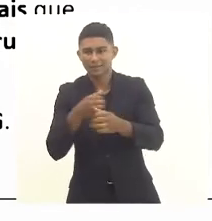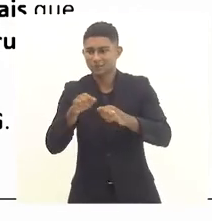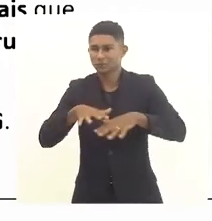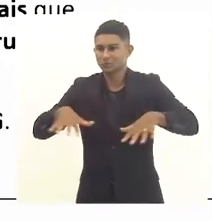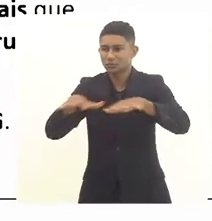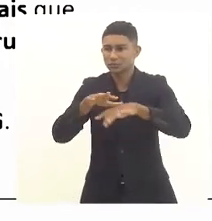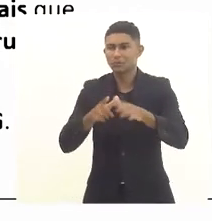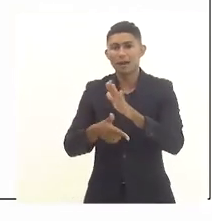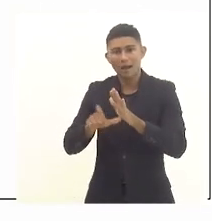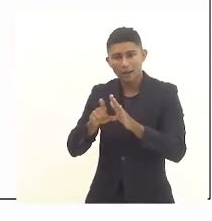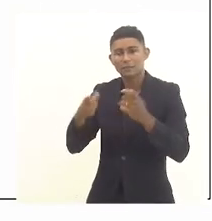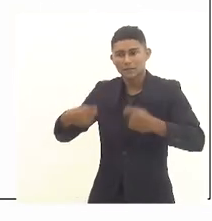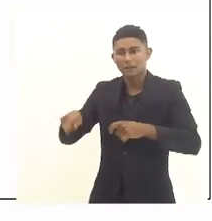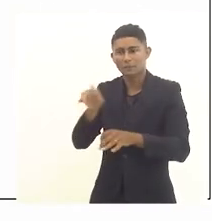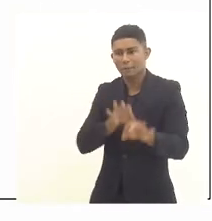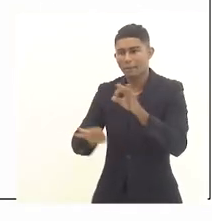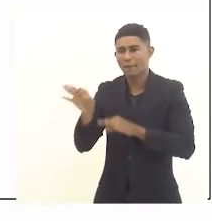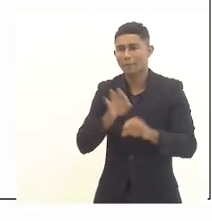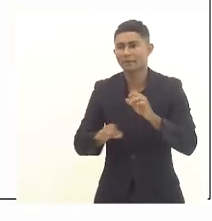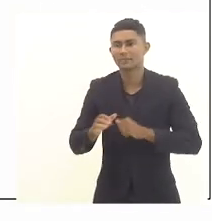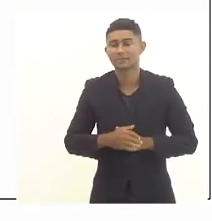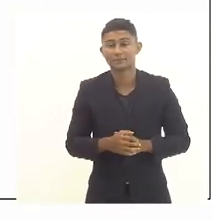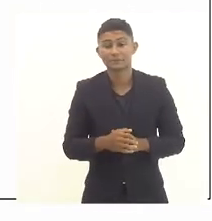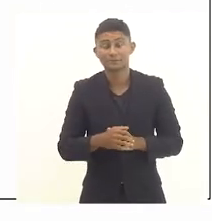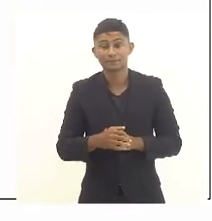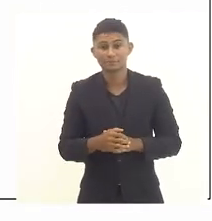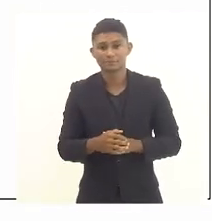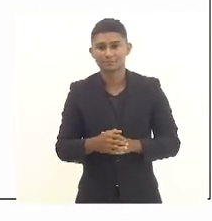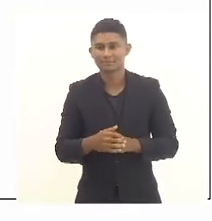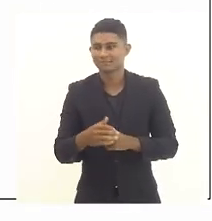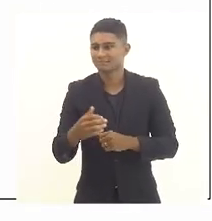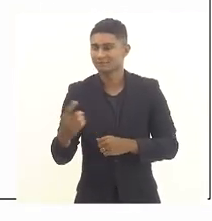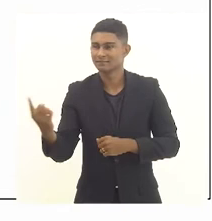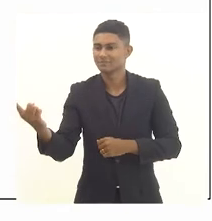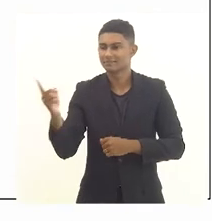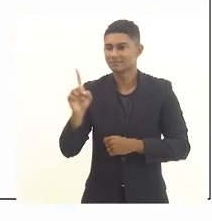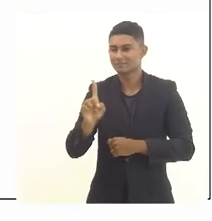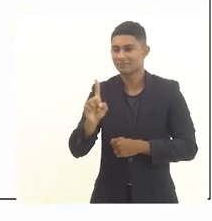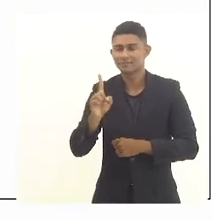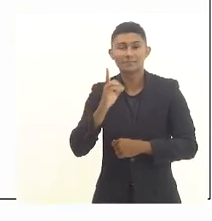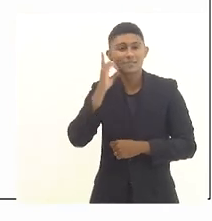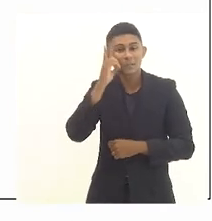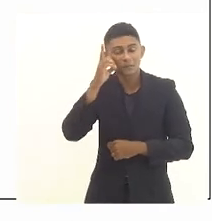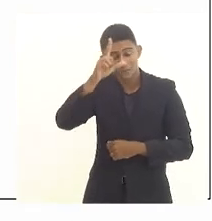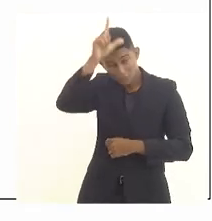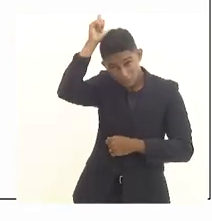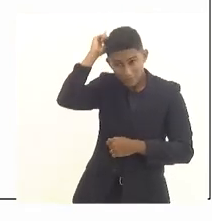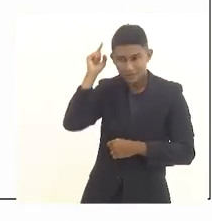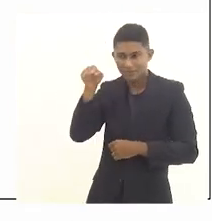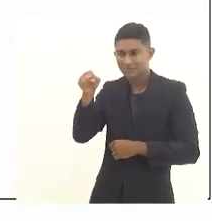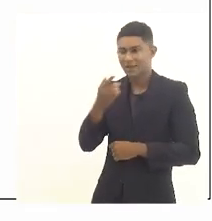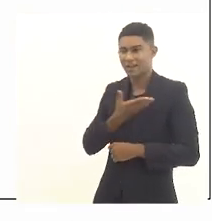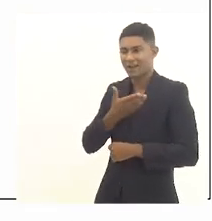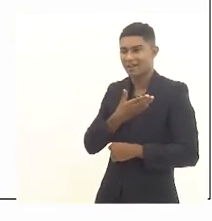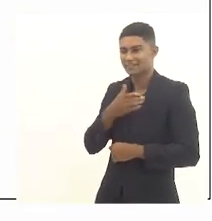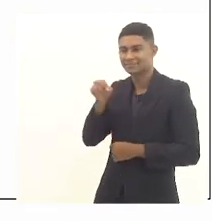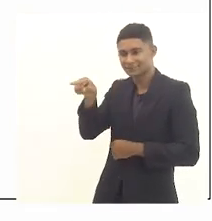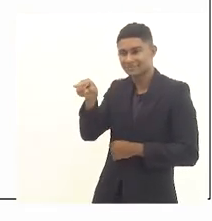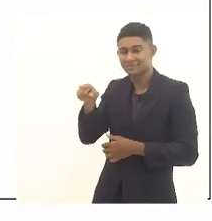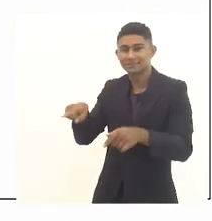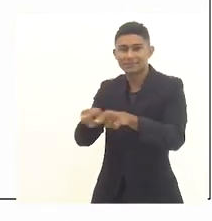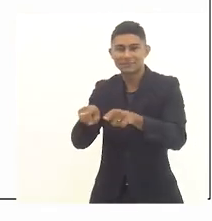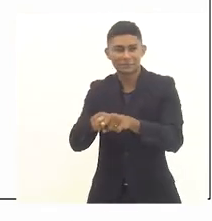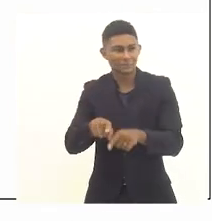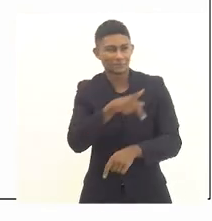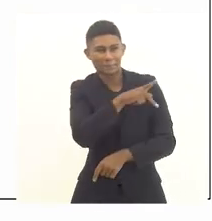passar, por favor. Quero saudar aqui, acabou de chegar na primeira fila, o deputado Luiz Paulo, nosso grande parceiro, também junto com o presidente